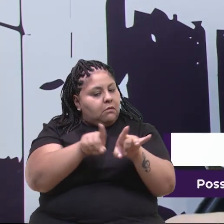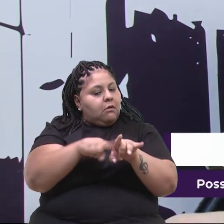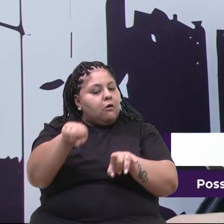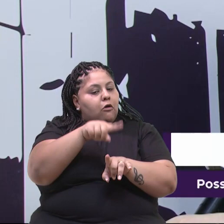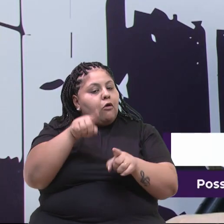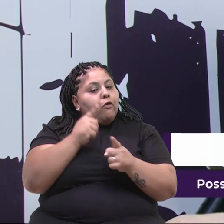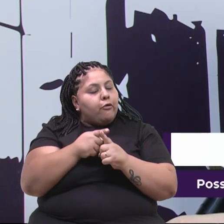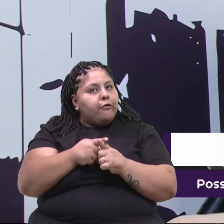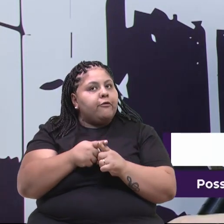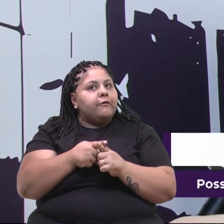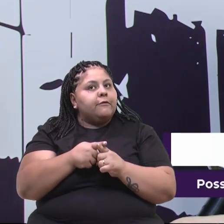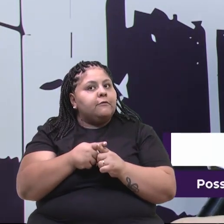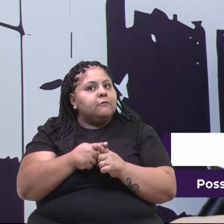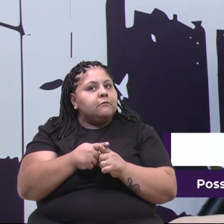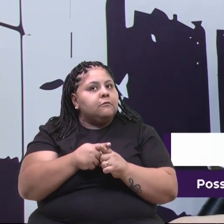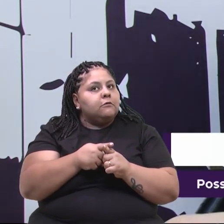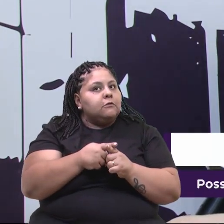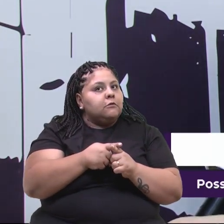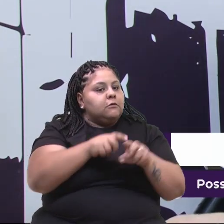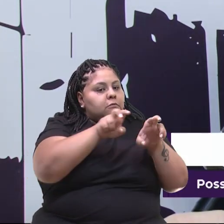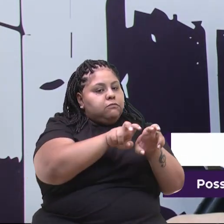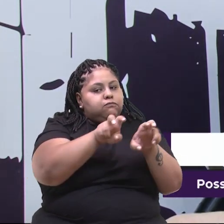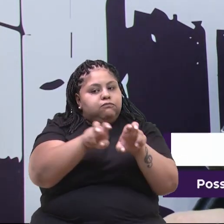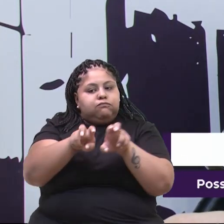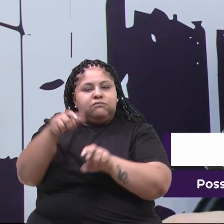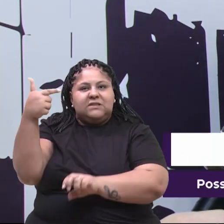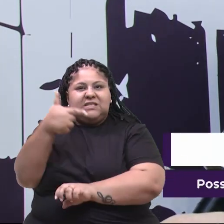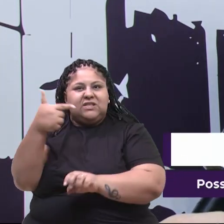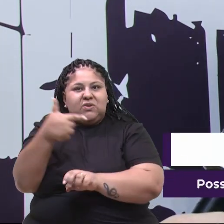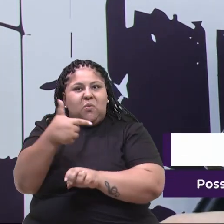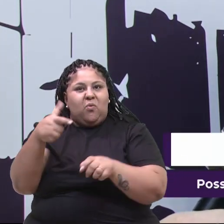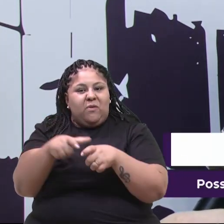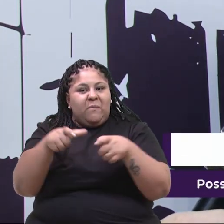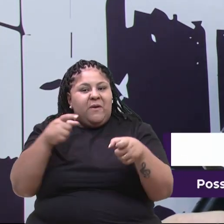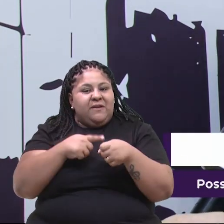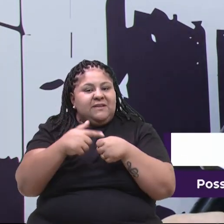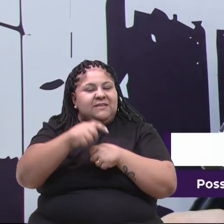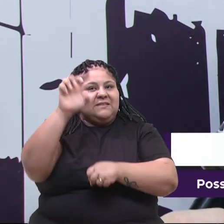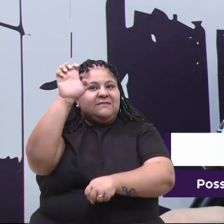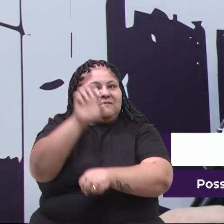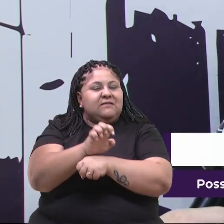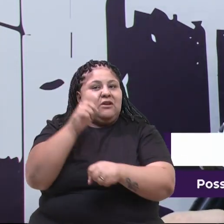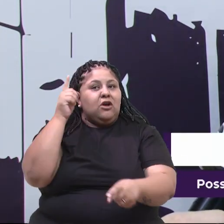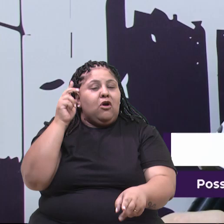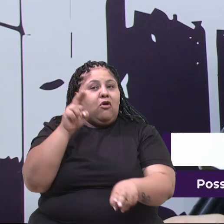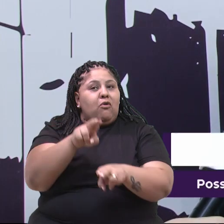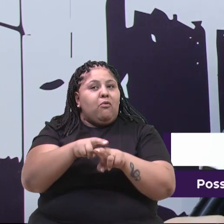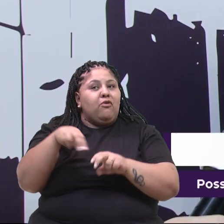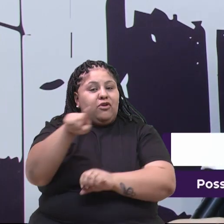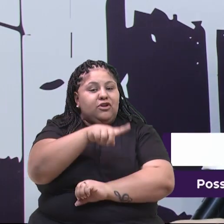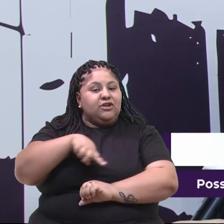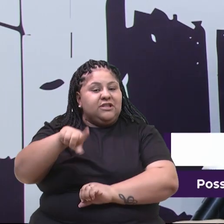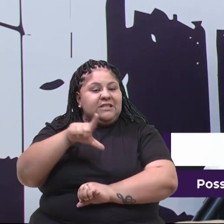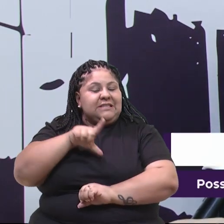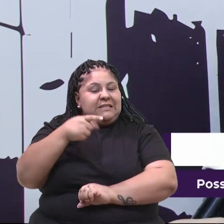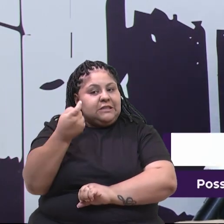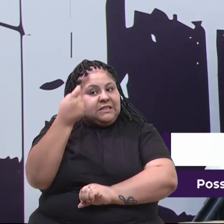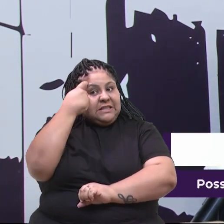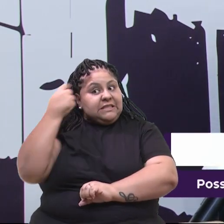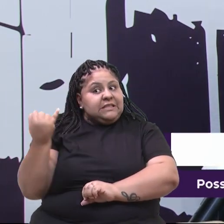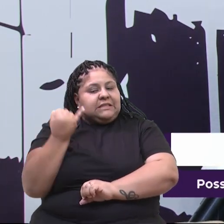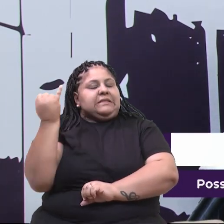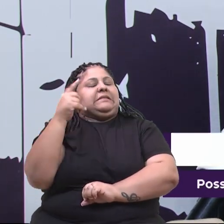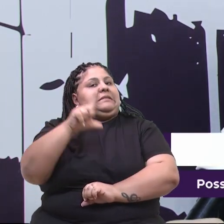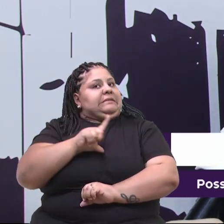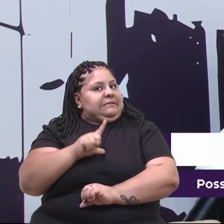gente compõe a mesa diretora da segunda maior cidade do estado, né? E isso por si só já basta para a gente ter noção da importância que tem.